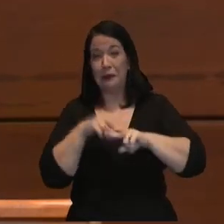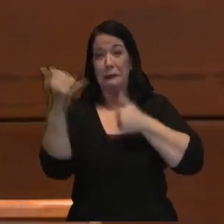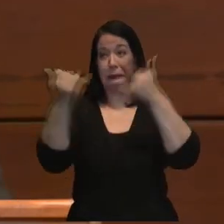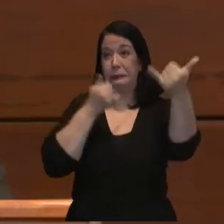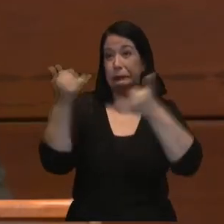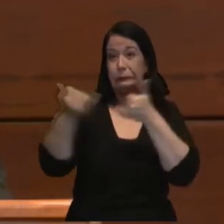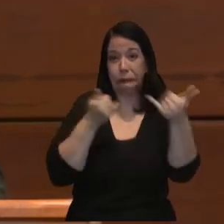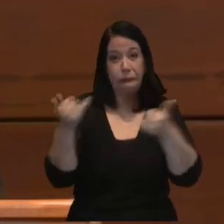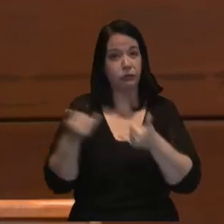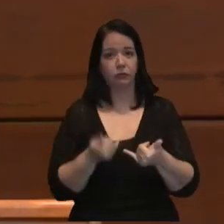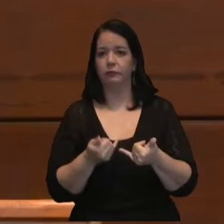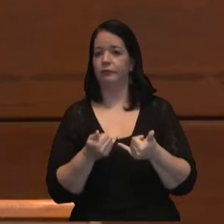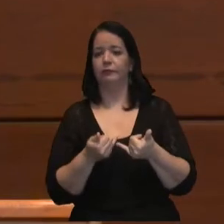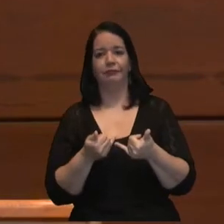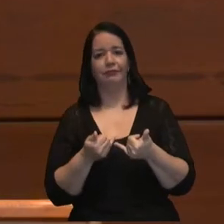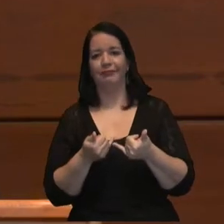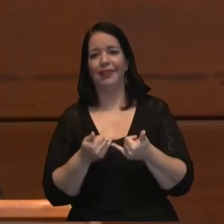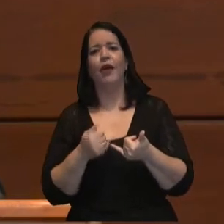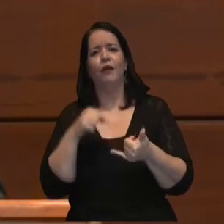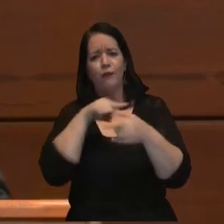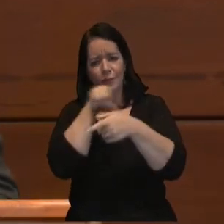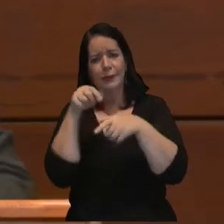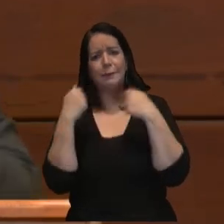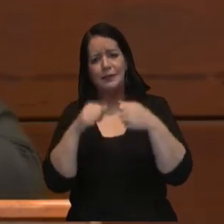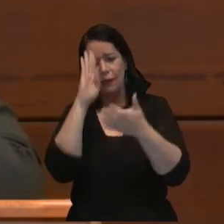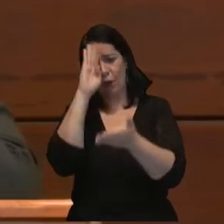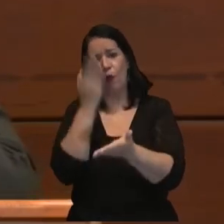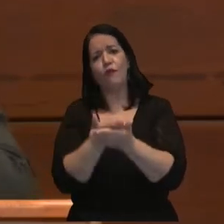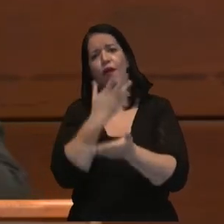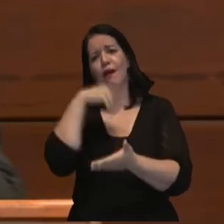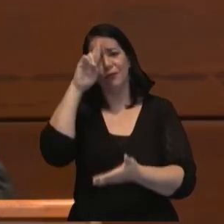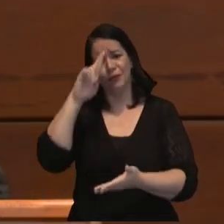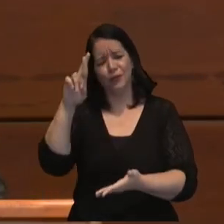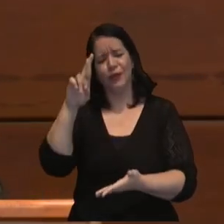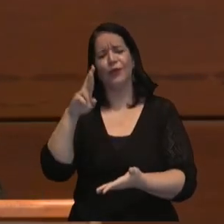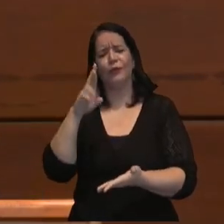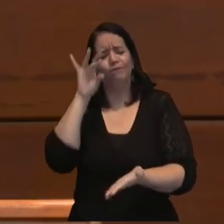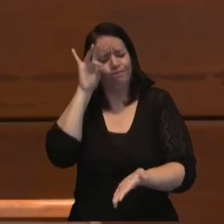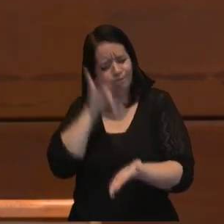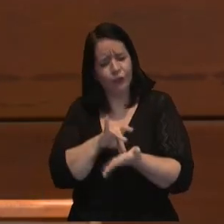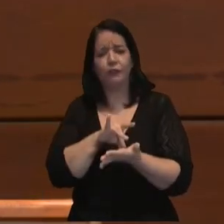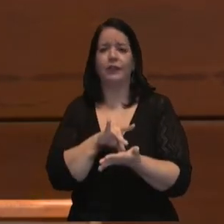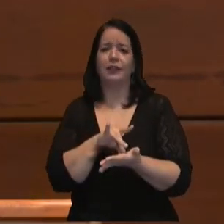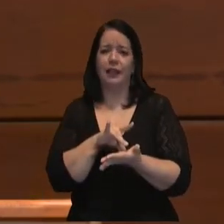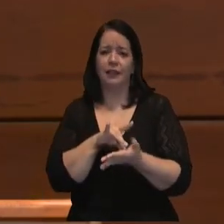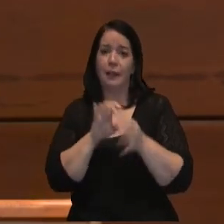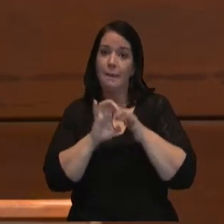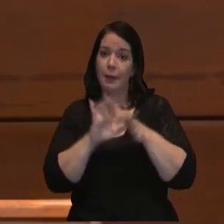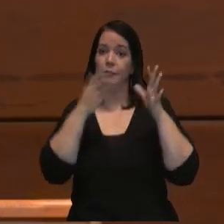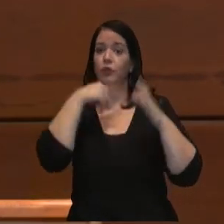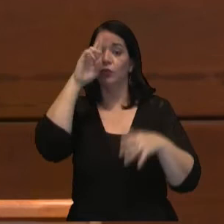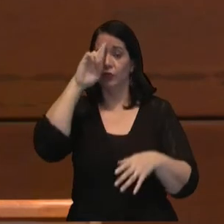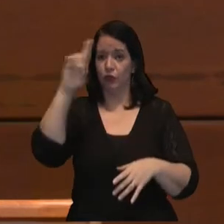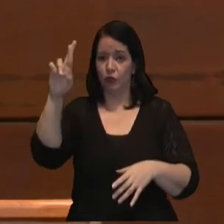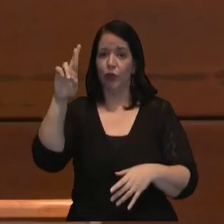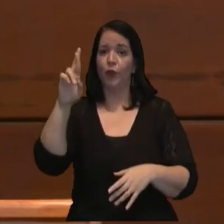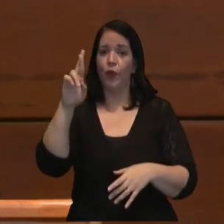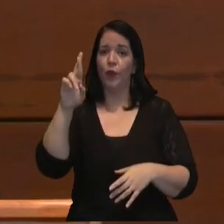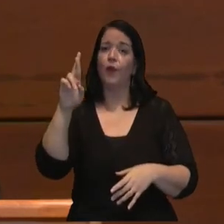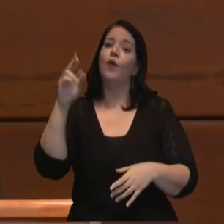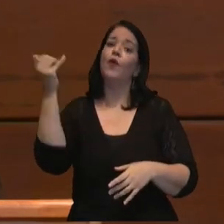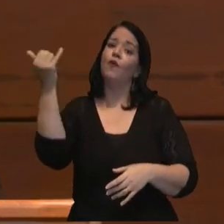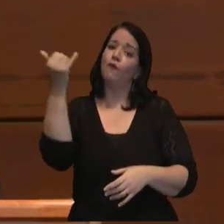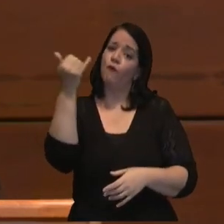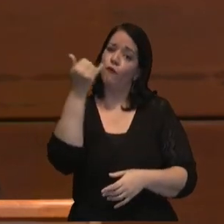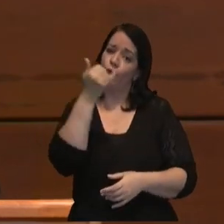coração e permita que o Senhor continue lhe falando e te fazendo esta pergunta que eu estou me fazendo